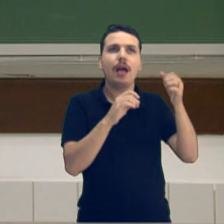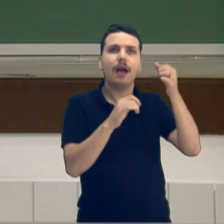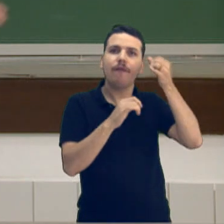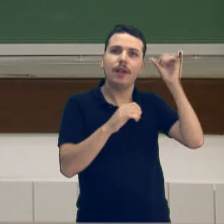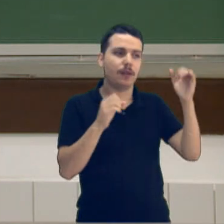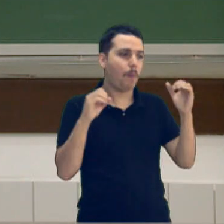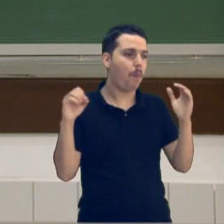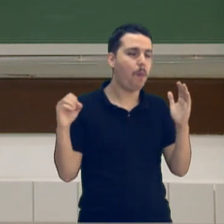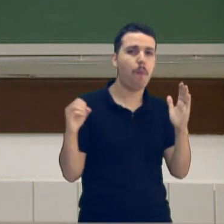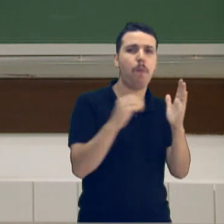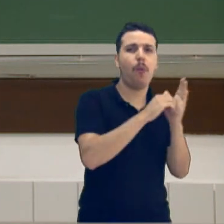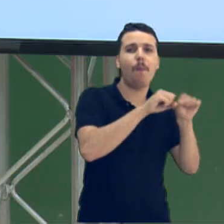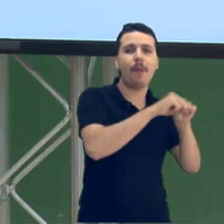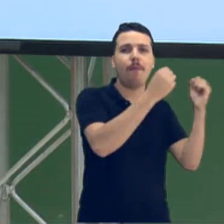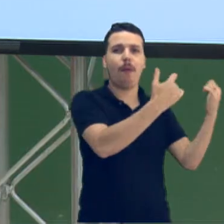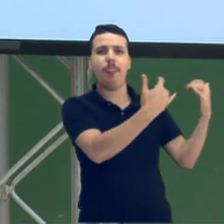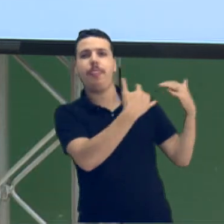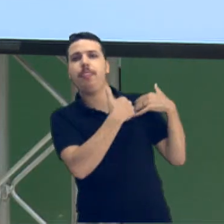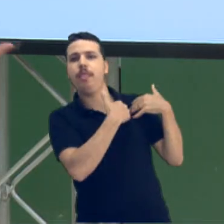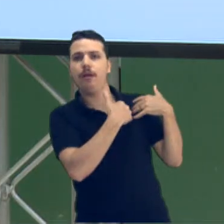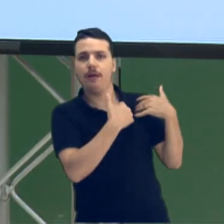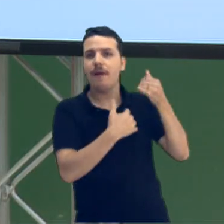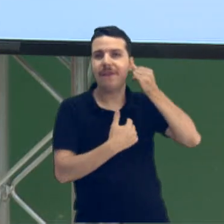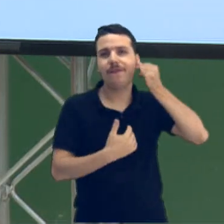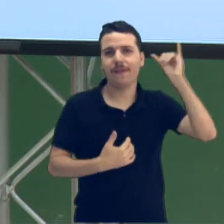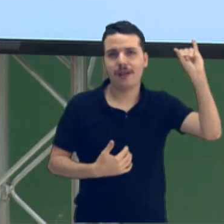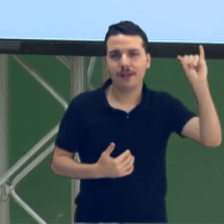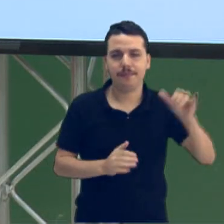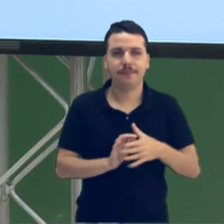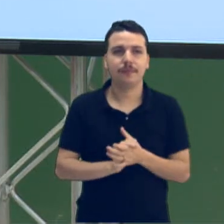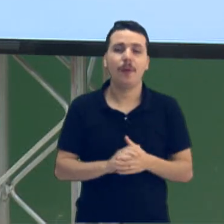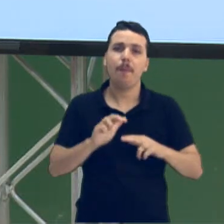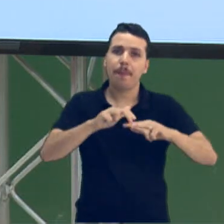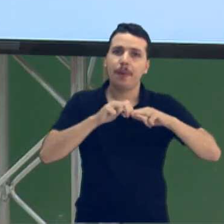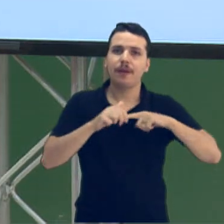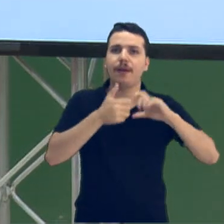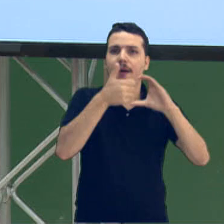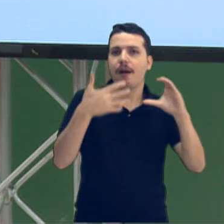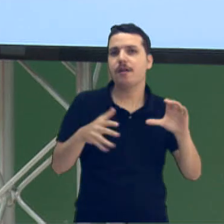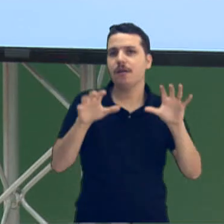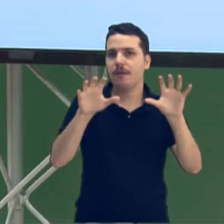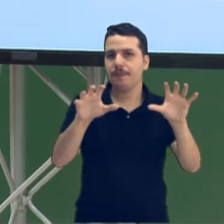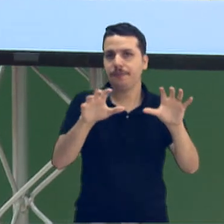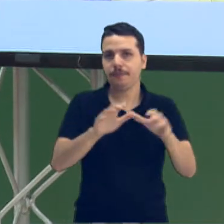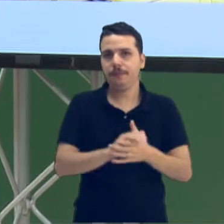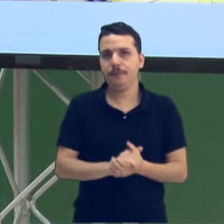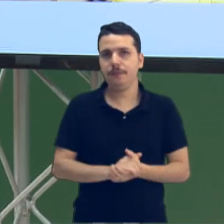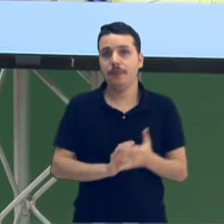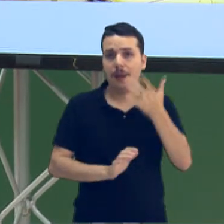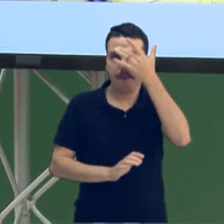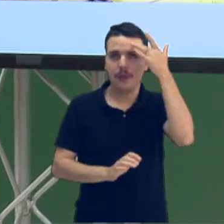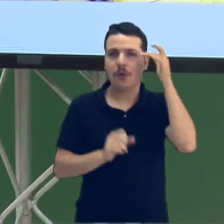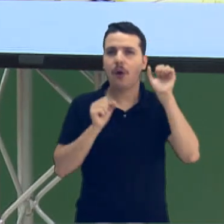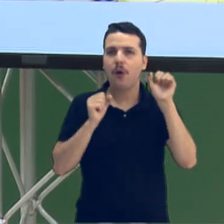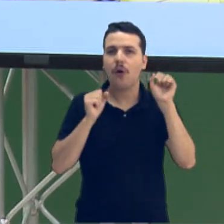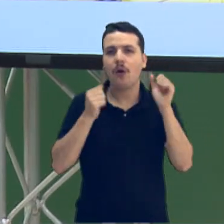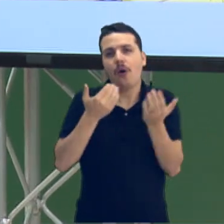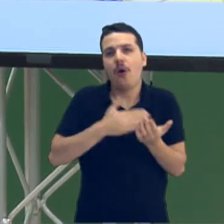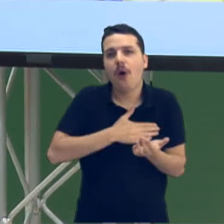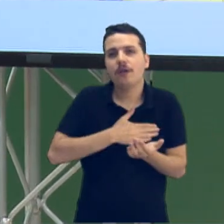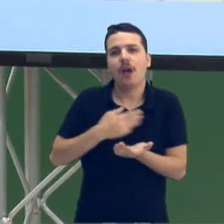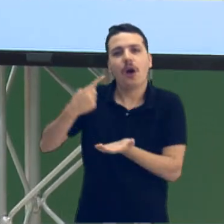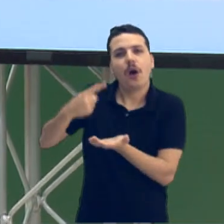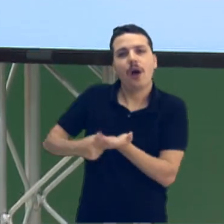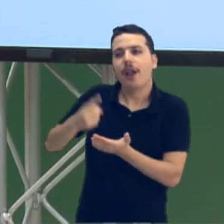integridade física desses atletas. Então, tem essas características. Então, as pessoas gostam de marcar com os amigos, tal